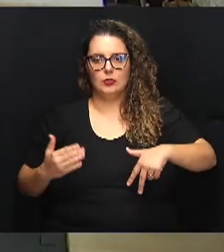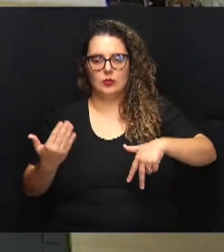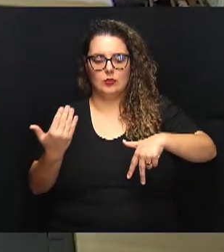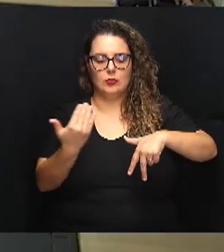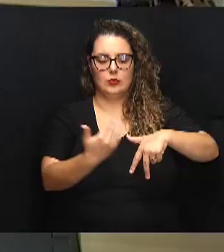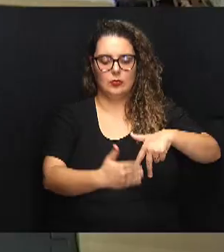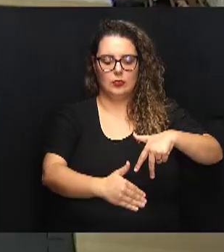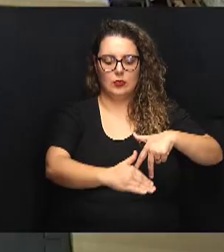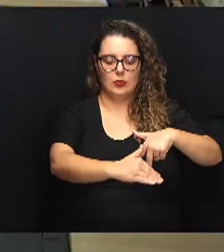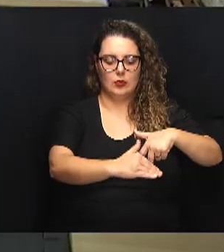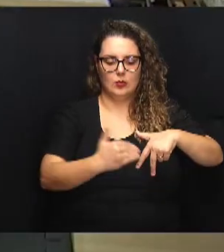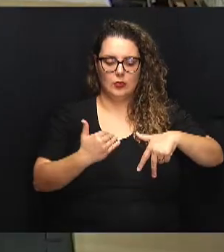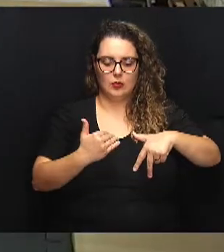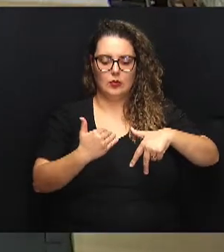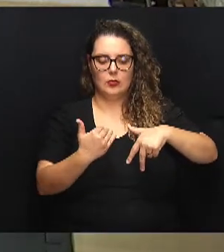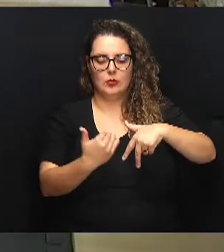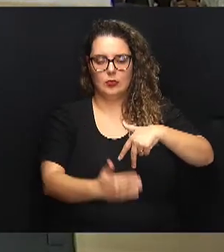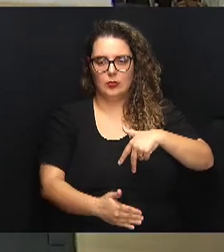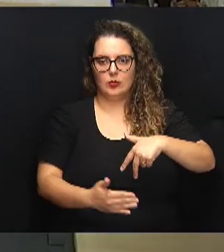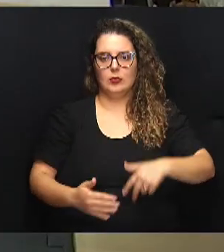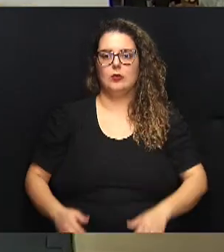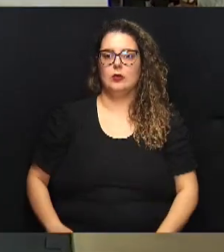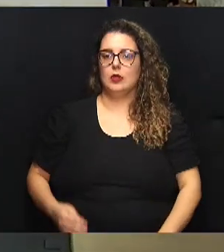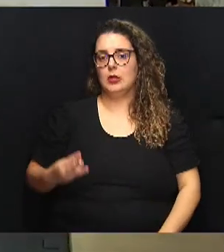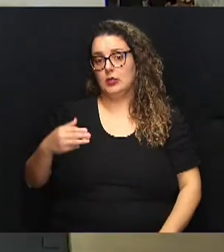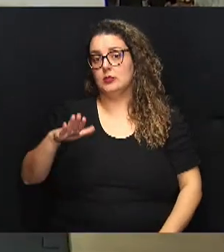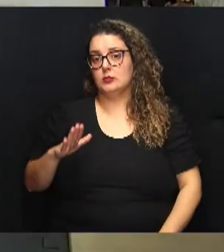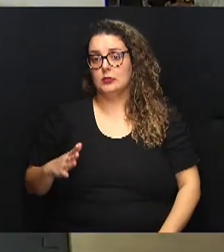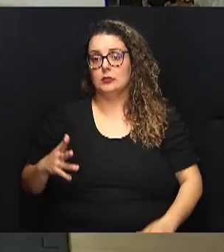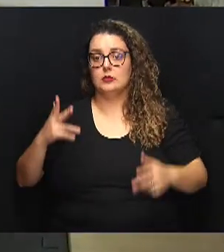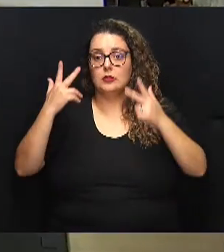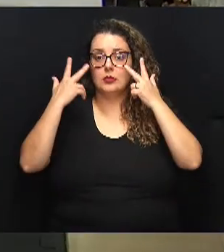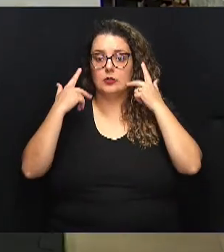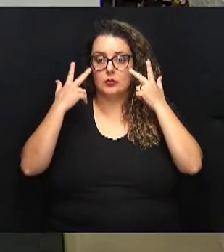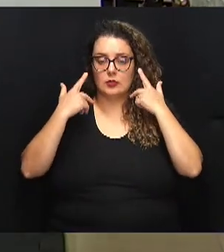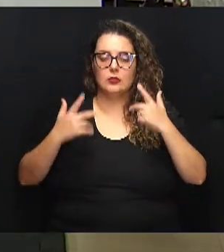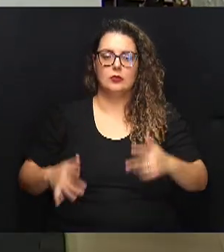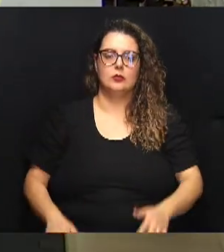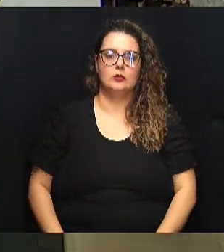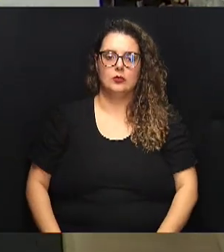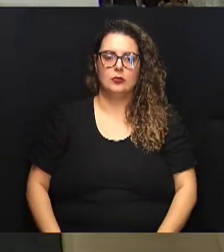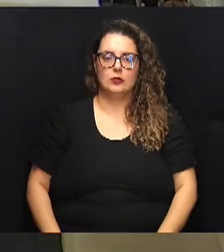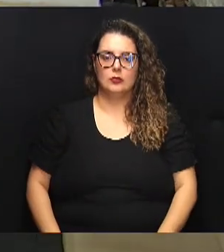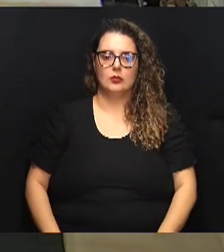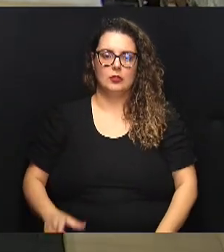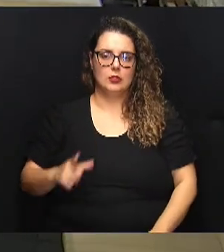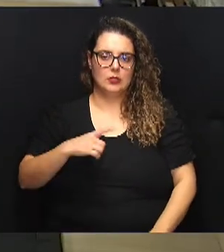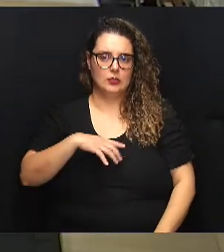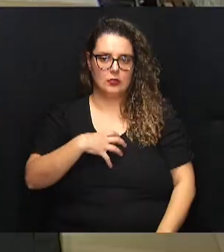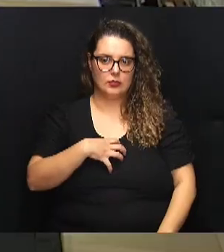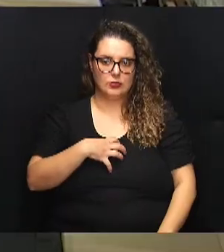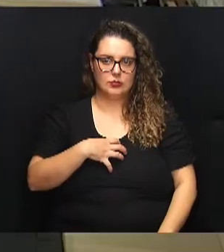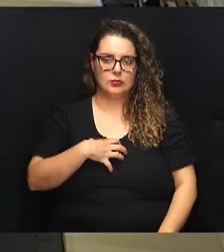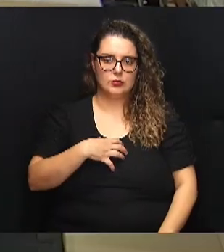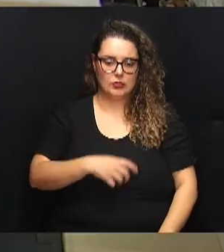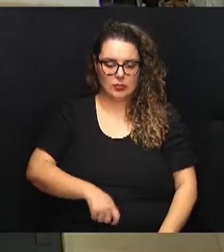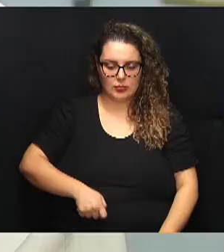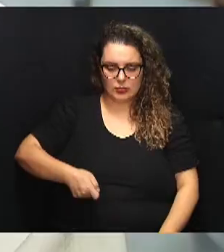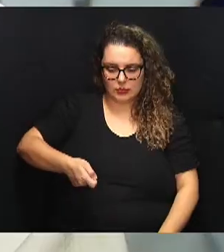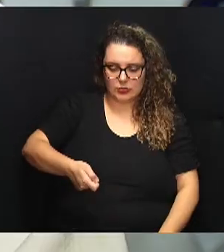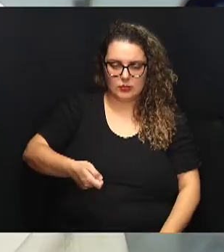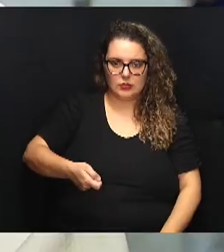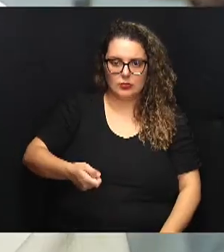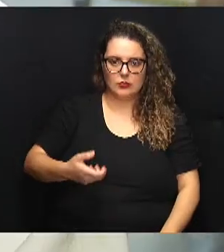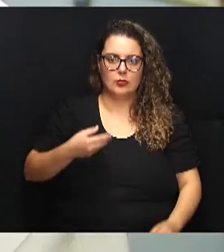essas 3 seriam as mais comuns. E Tem um jeito certo de segurar na